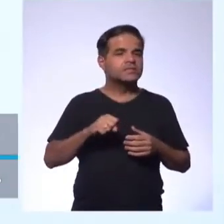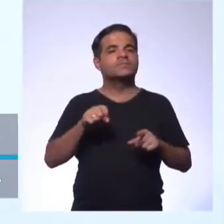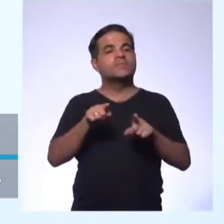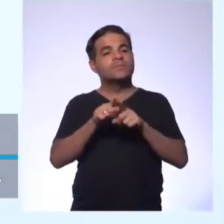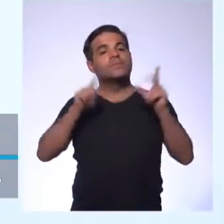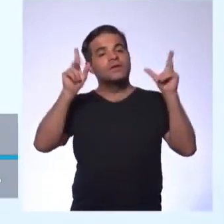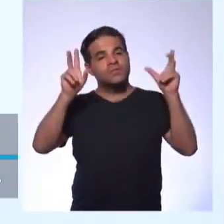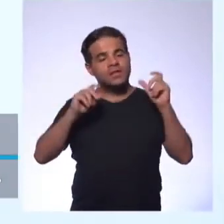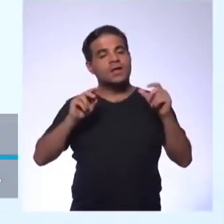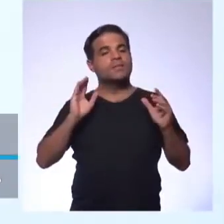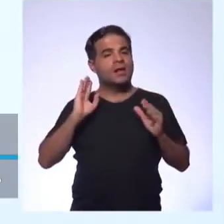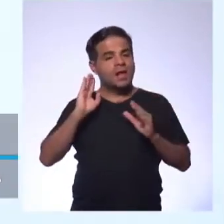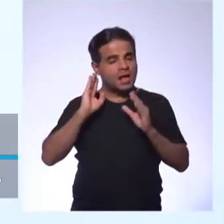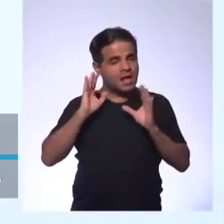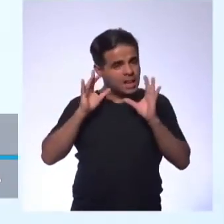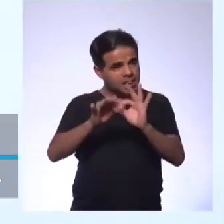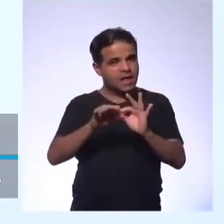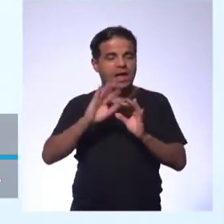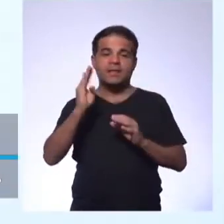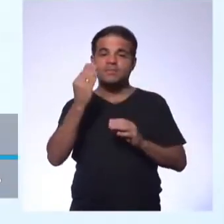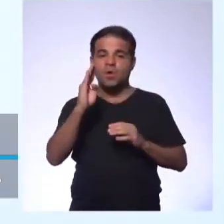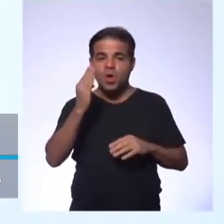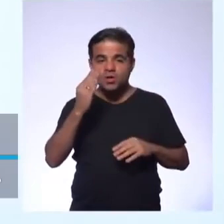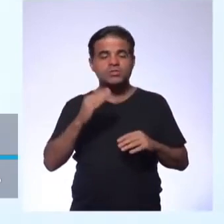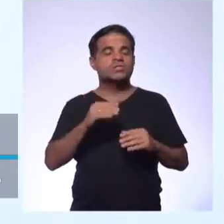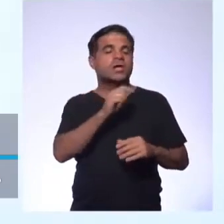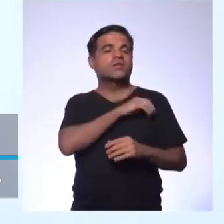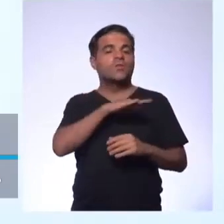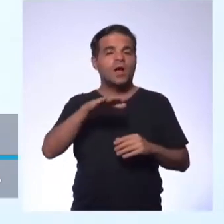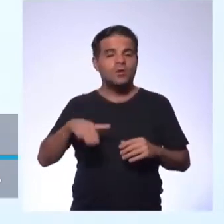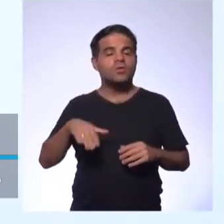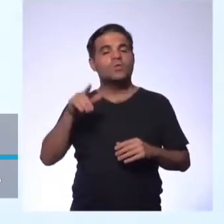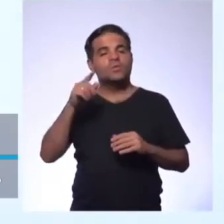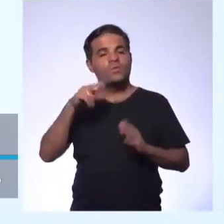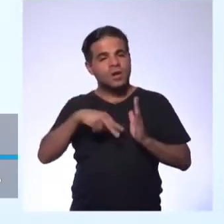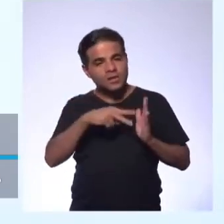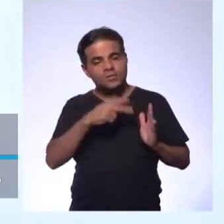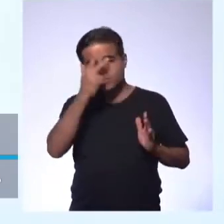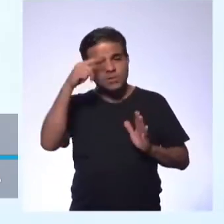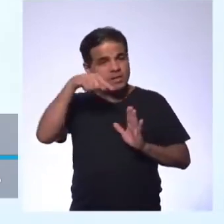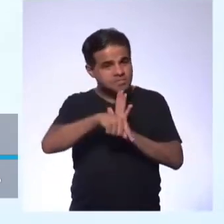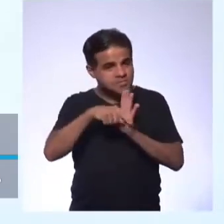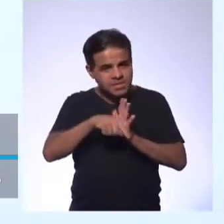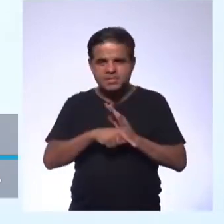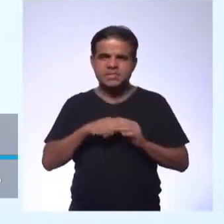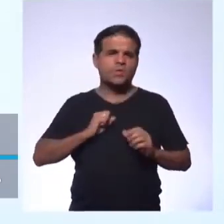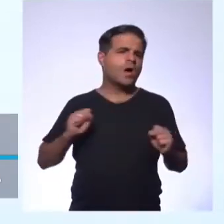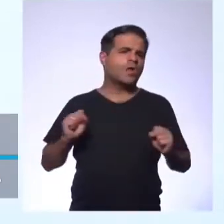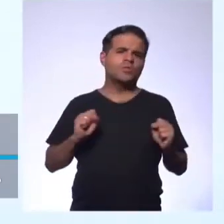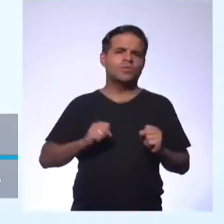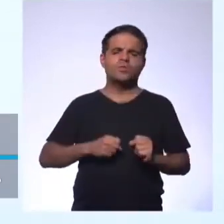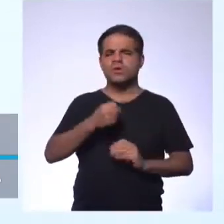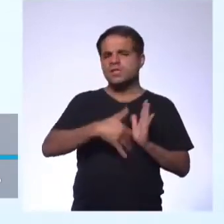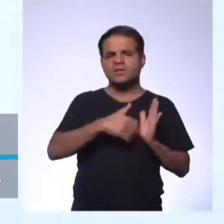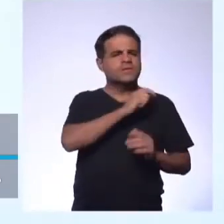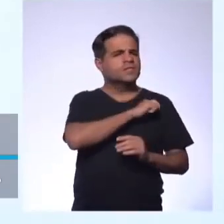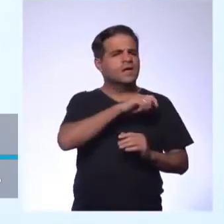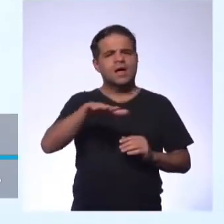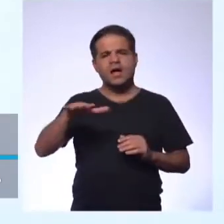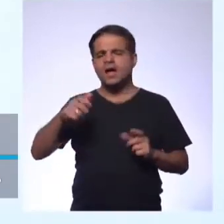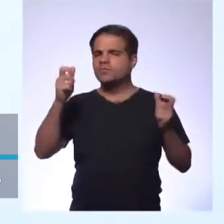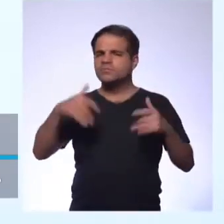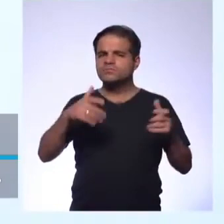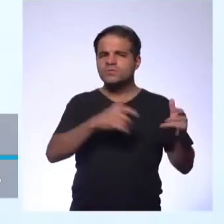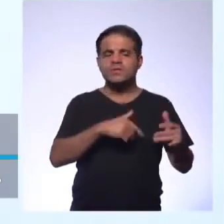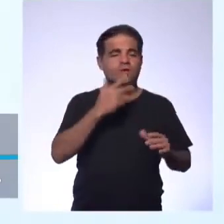tema ligado à biologia, na aula de biologia. Então, o aluno leitor é aquele aluno que pesquisa. Exatamente. Eu adorei as definições dos nossos alunos. Eu